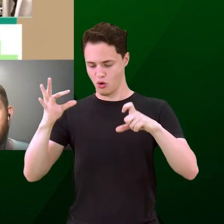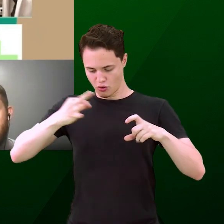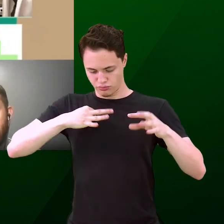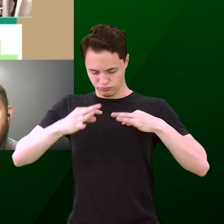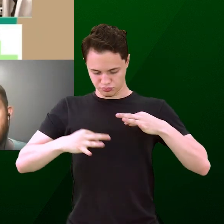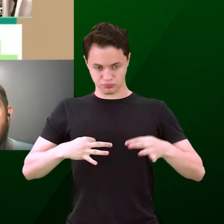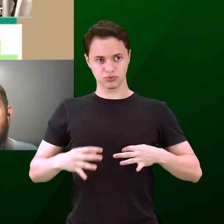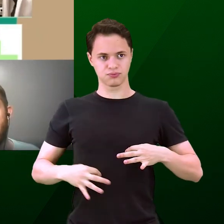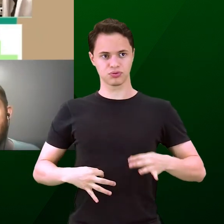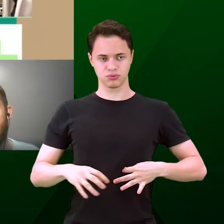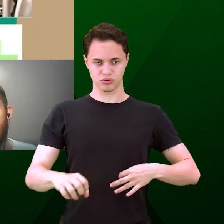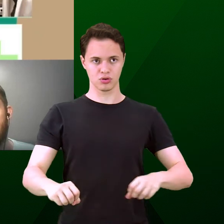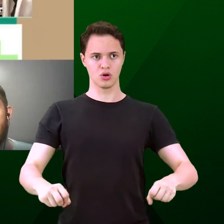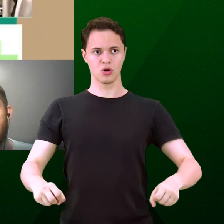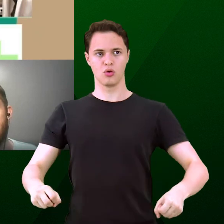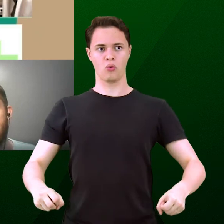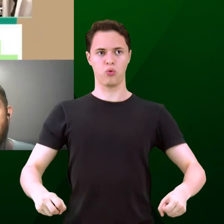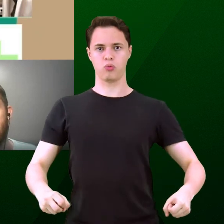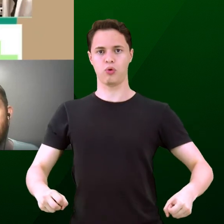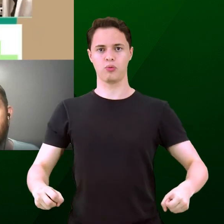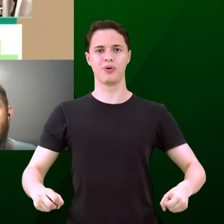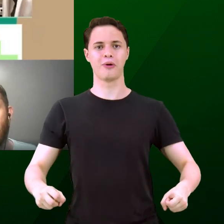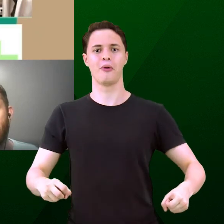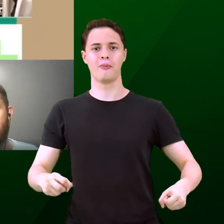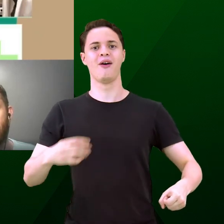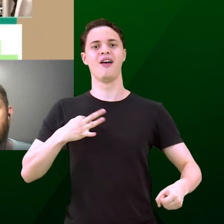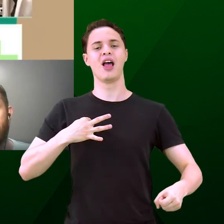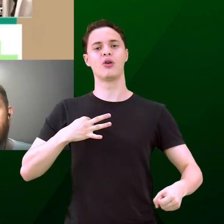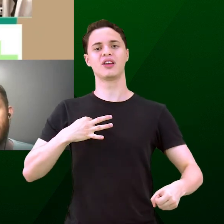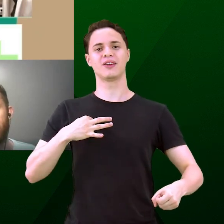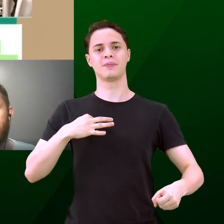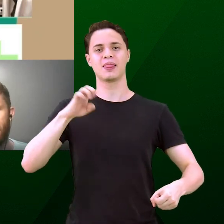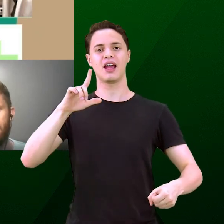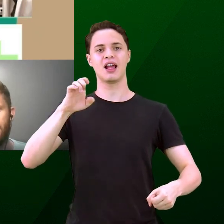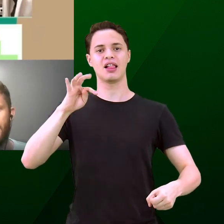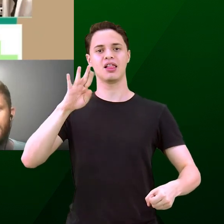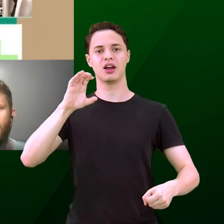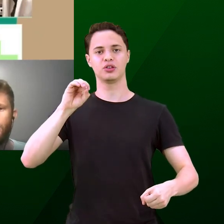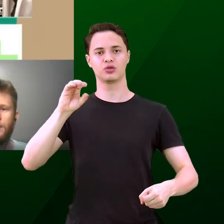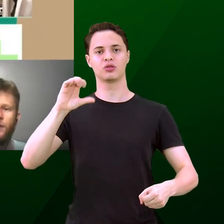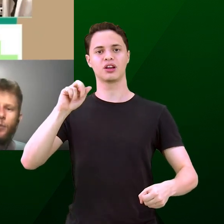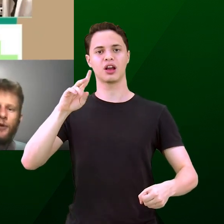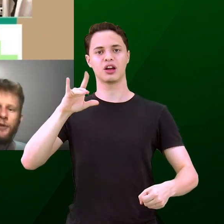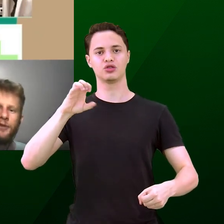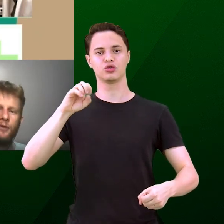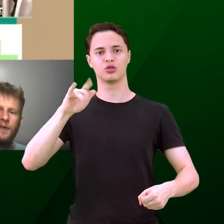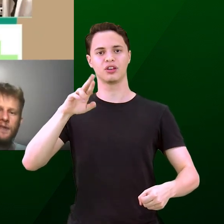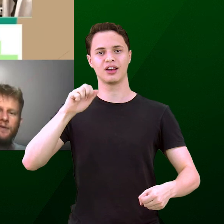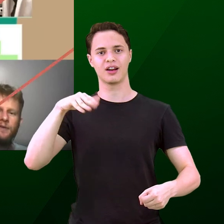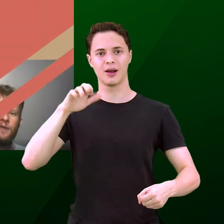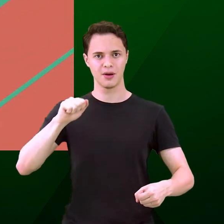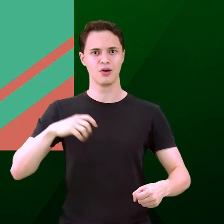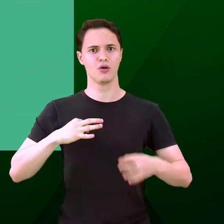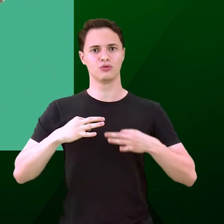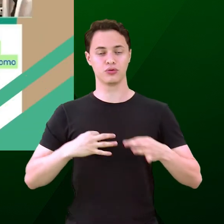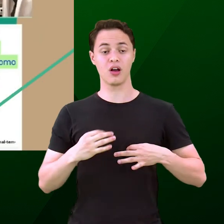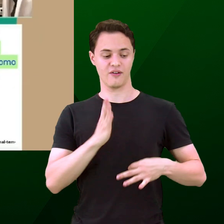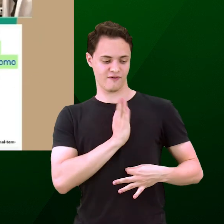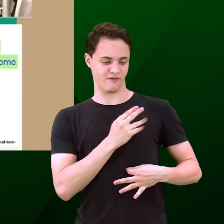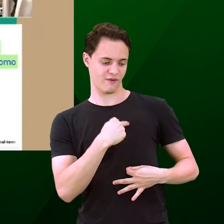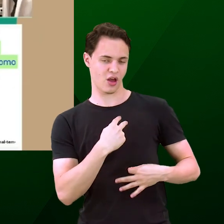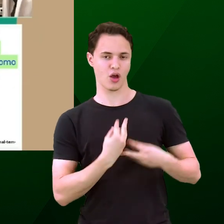um copo de água, não muito grande, né? Só para não deixar esse corpo, né, tão desidratado, tão